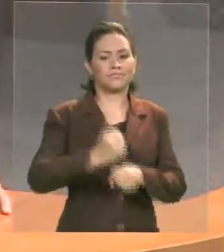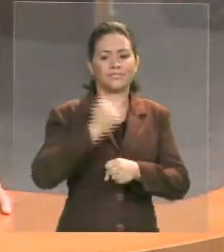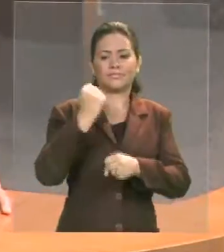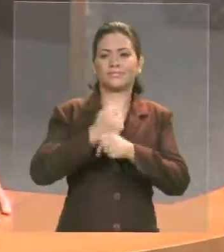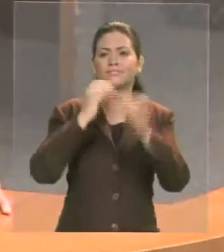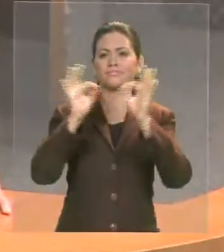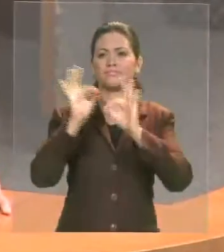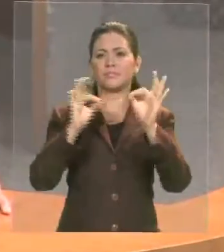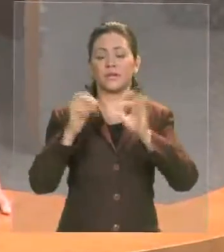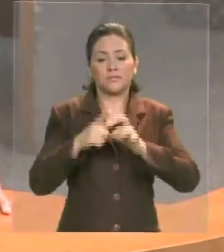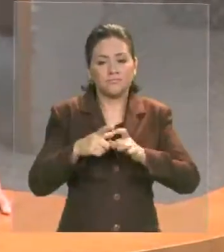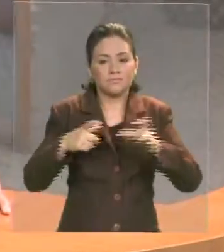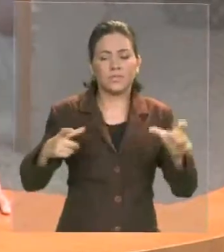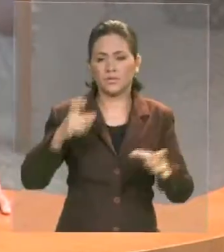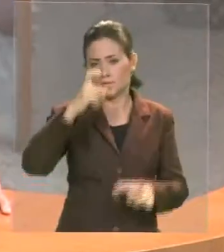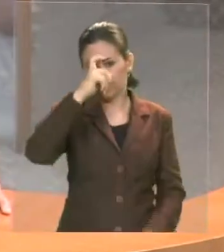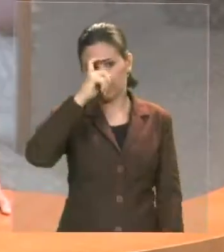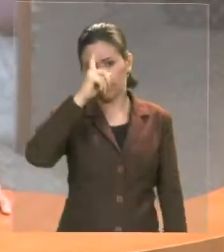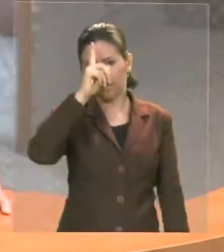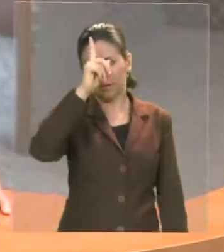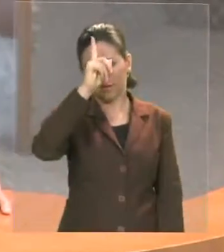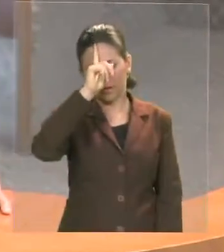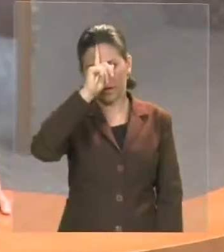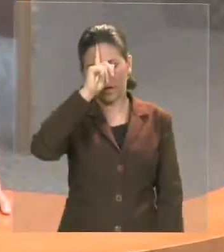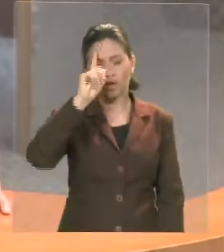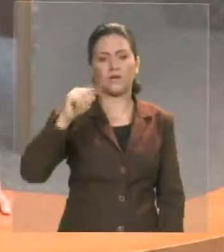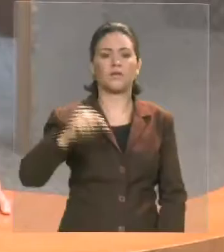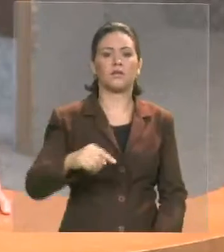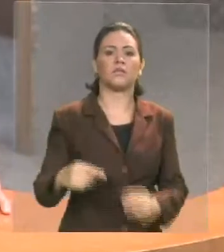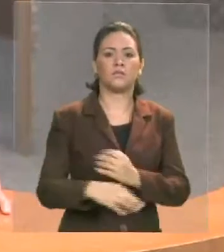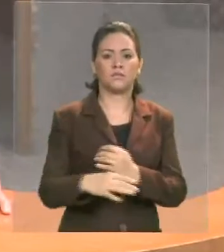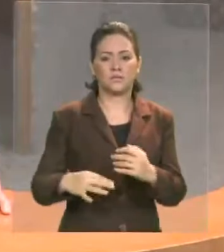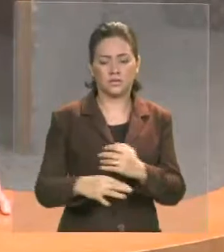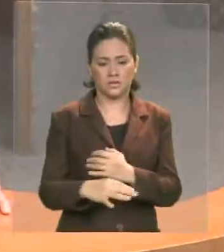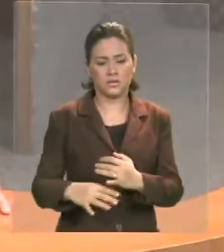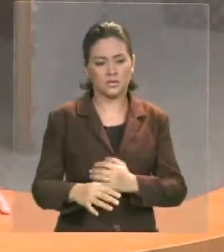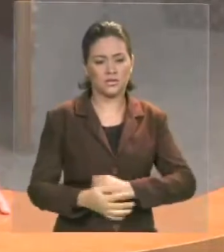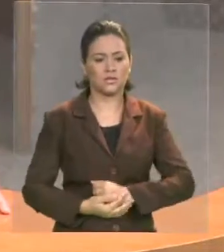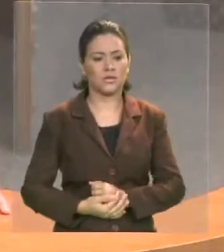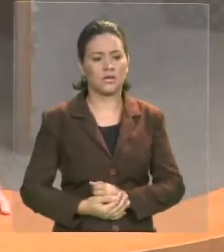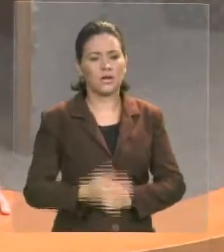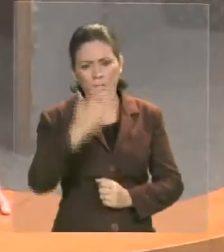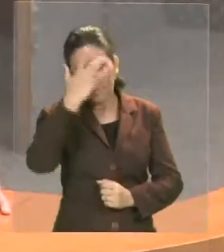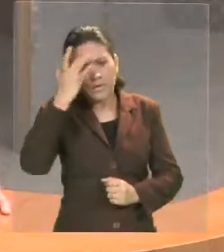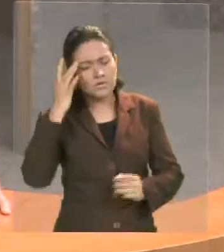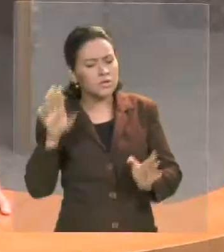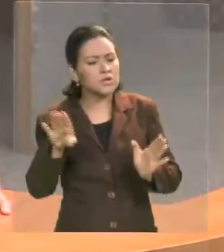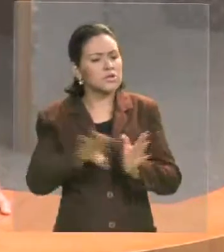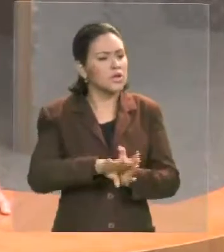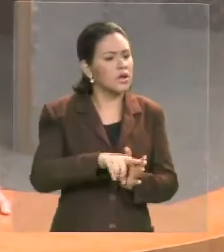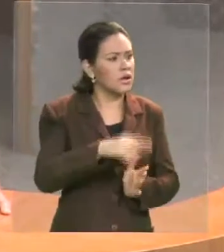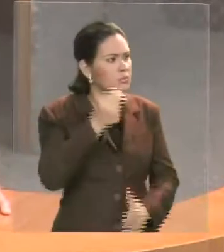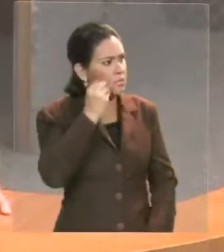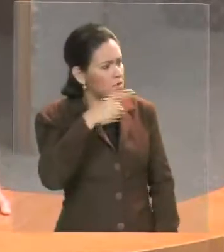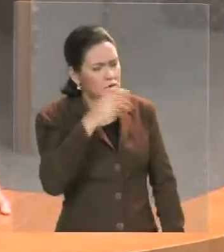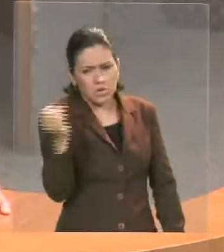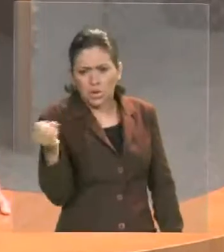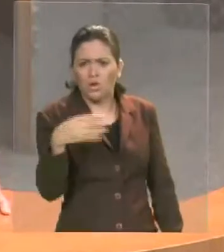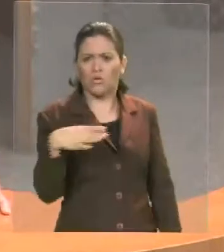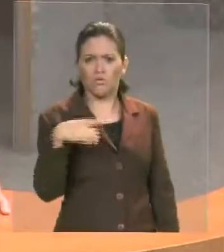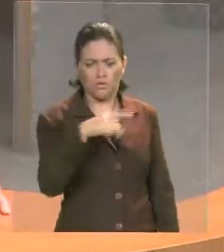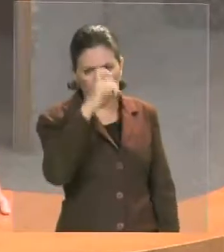municipal, que quem chega na cidade pensa que, inclusive, é um novo hospital, dada